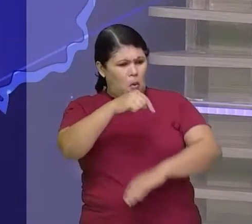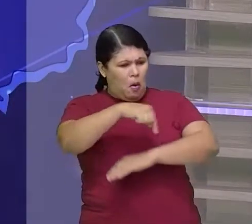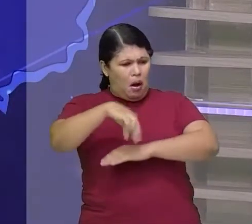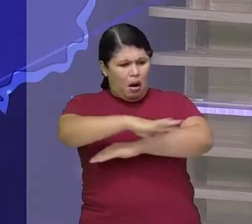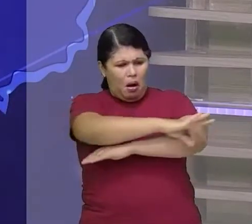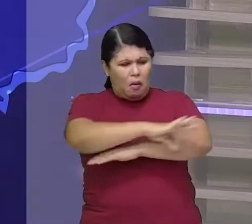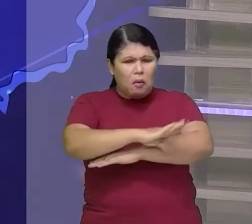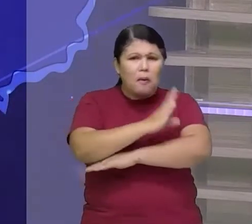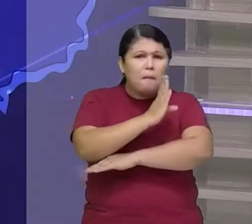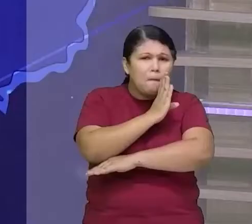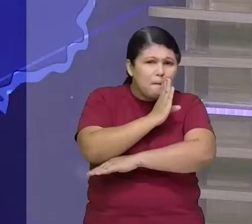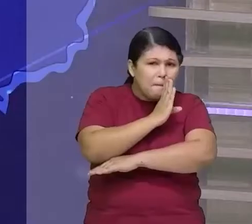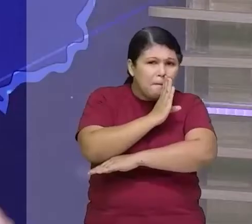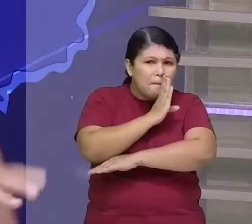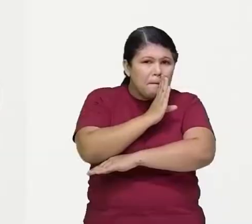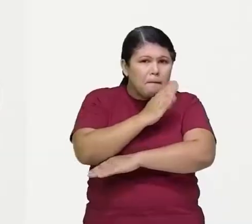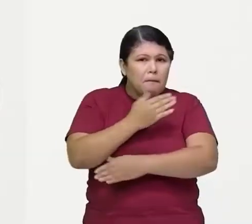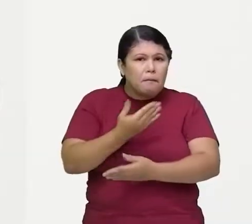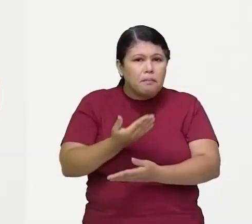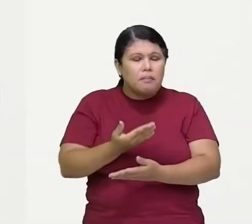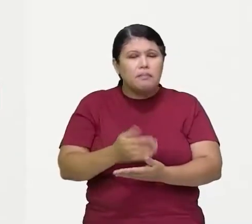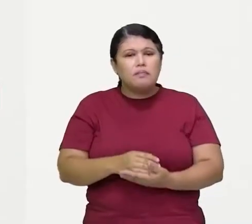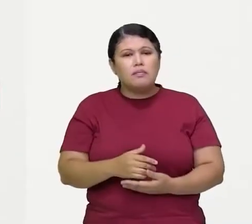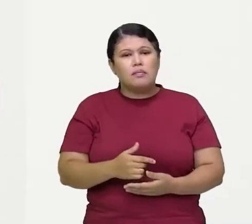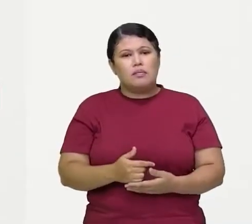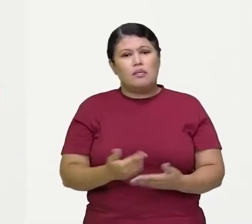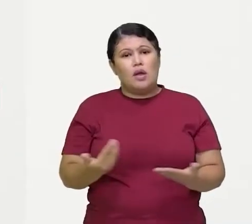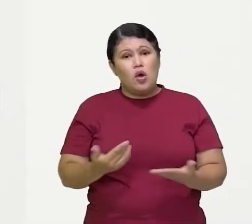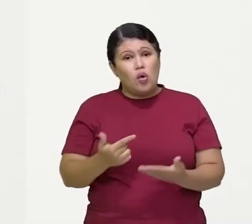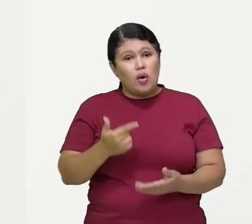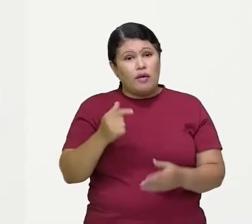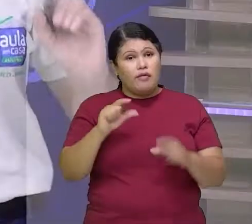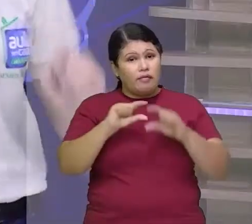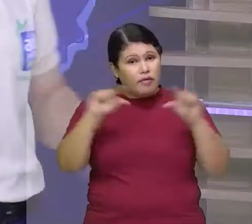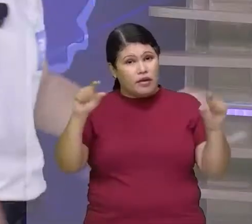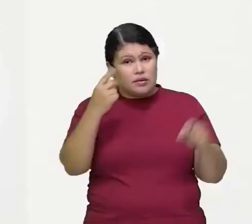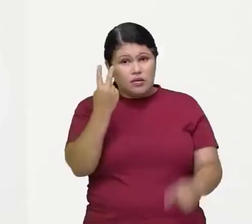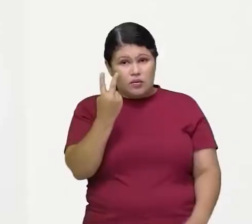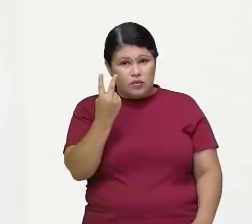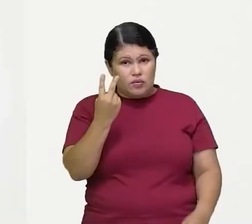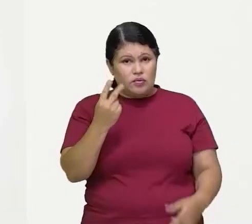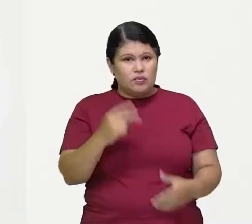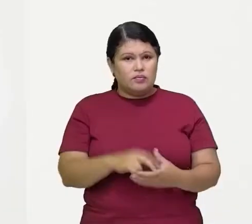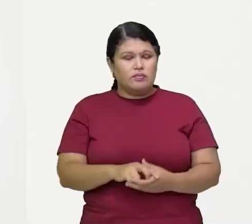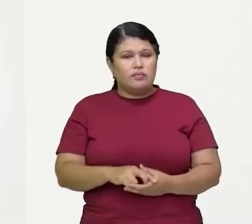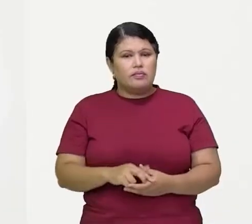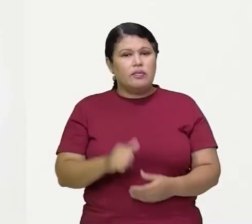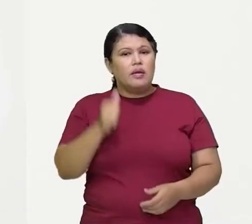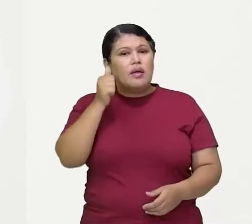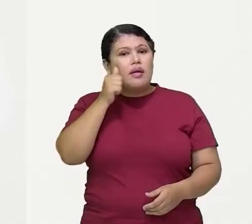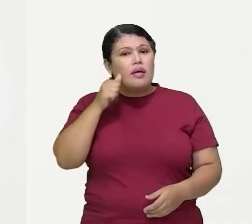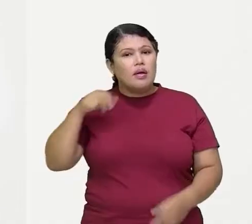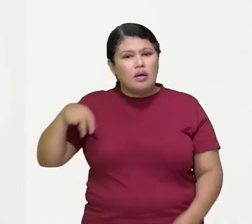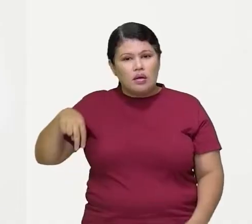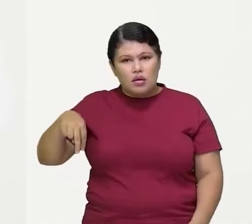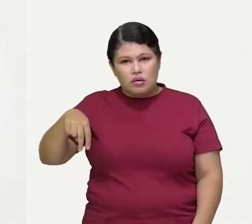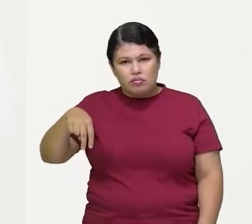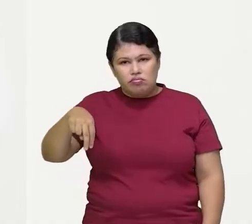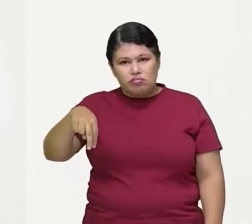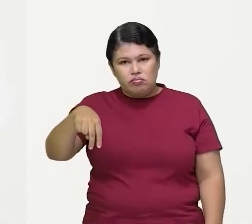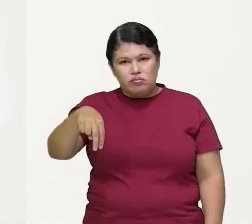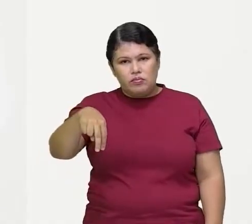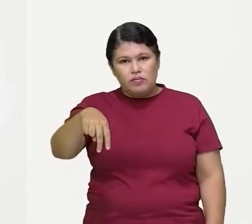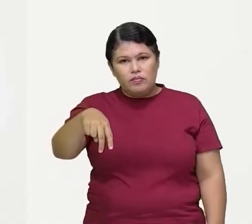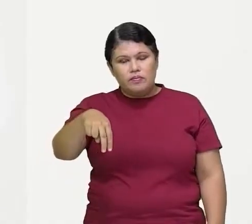que estava silenciosa? Vamos para a segunda, depois a gente vai refletir as duas juntas. Ana caminhava pela